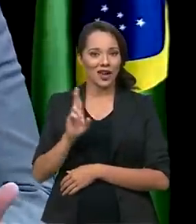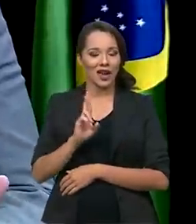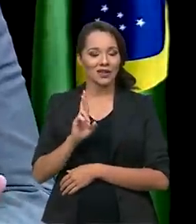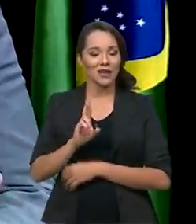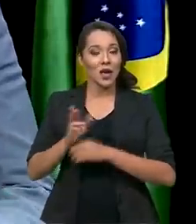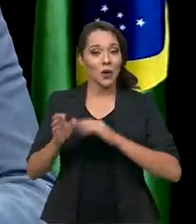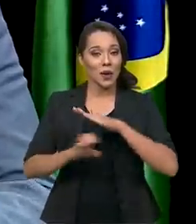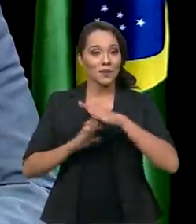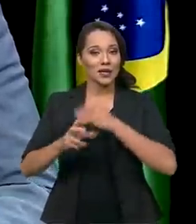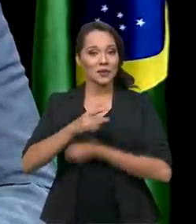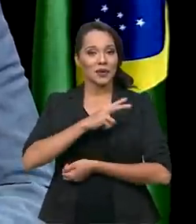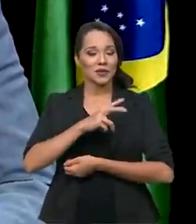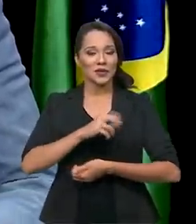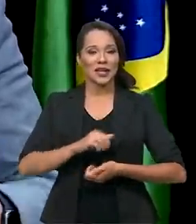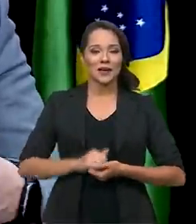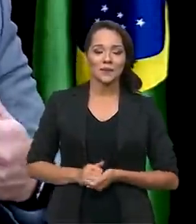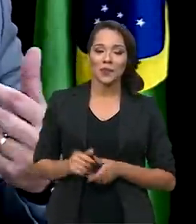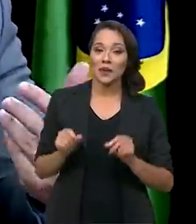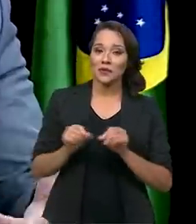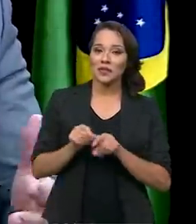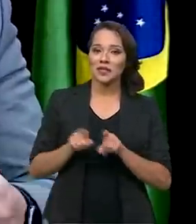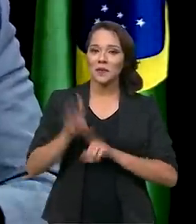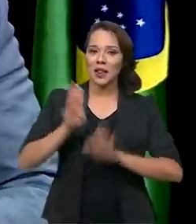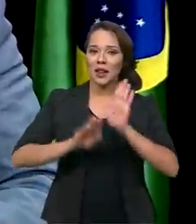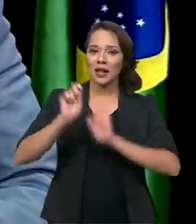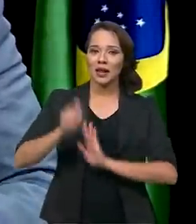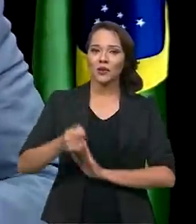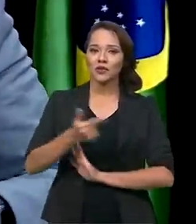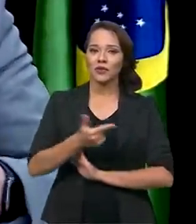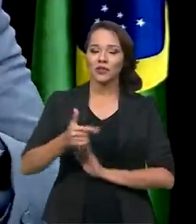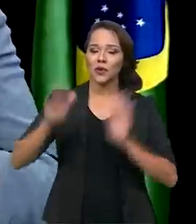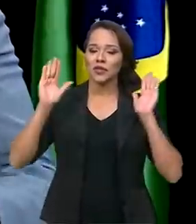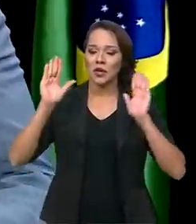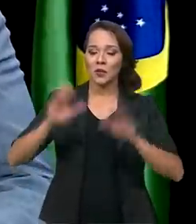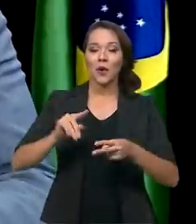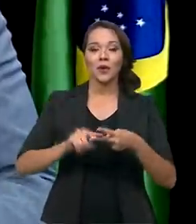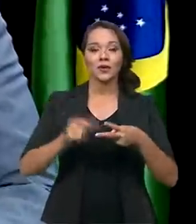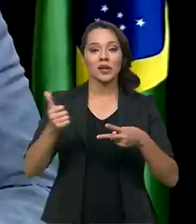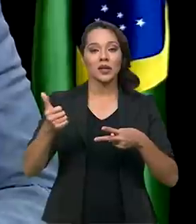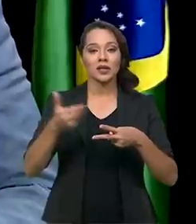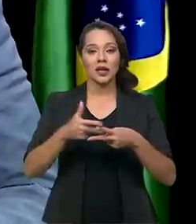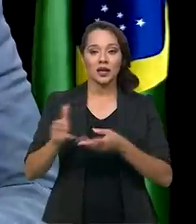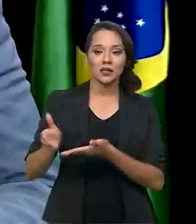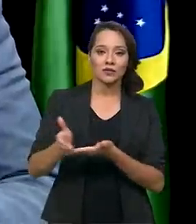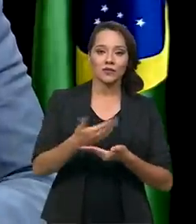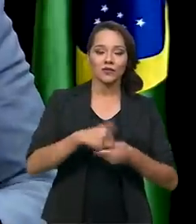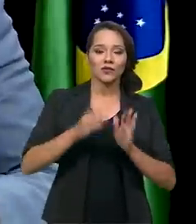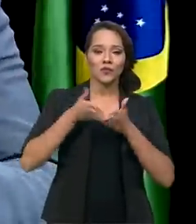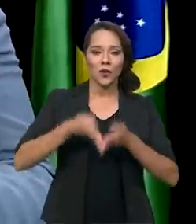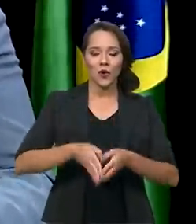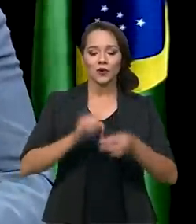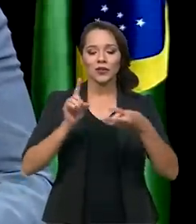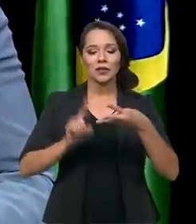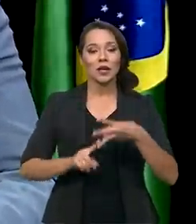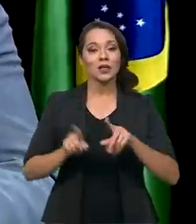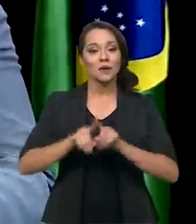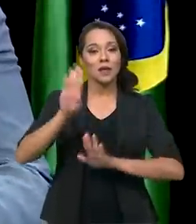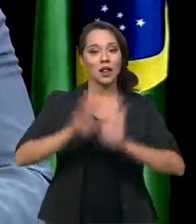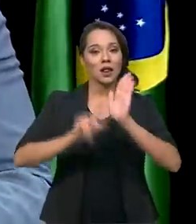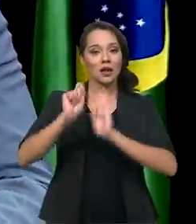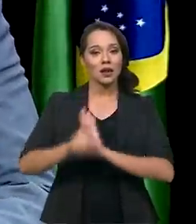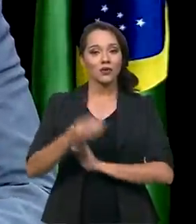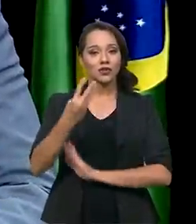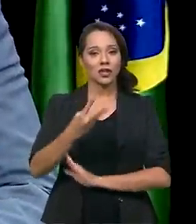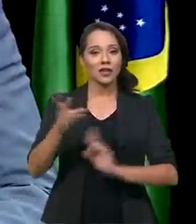com a iniciativa privada, fizemos leilão de 22 aeroportos, fizemos 13 arrendamentos portuários, fizemos leilões de